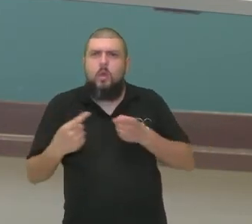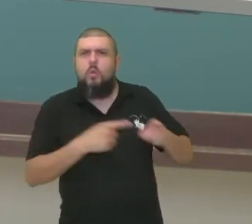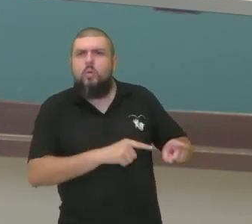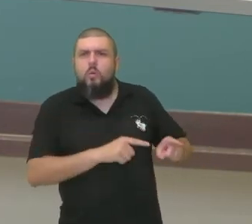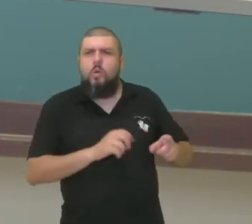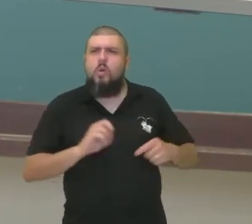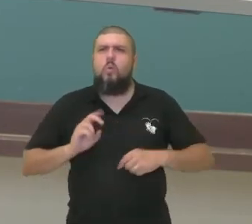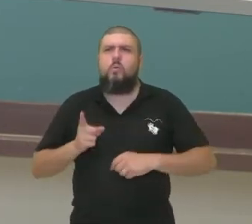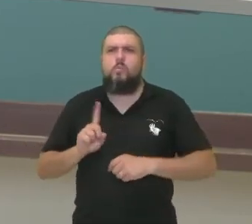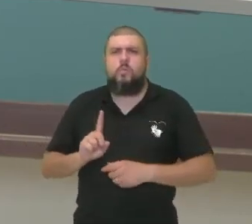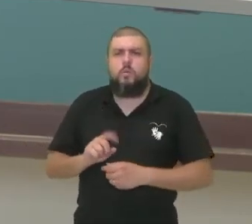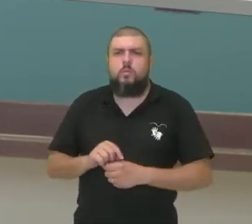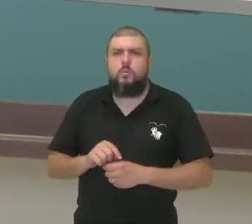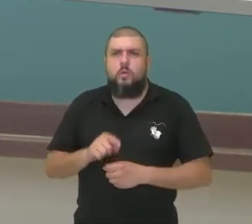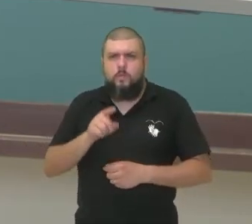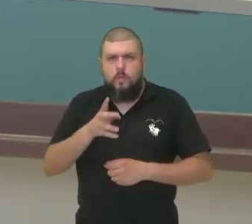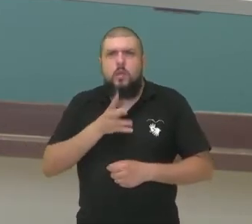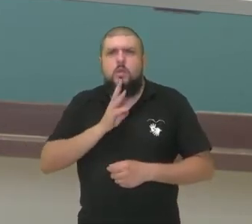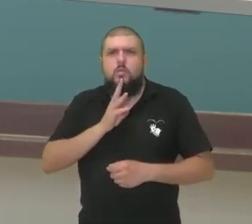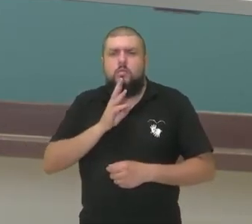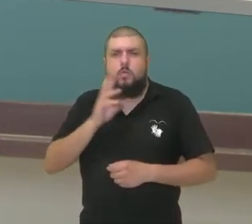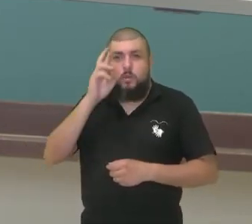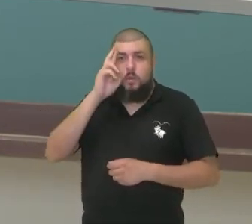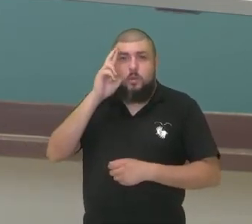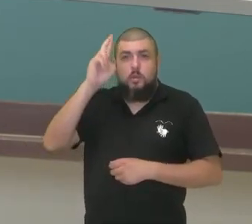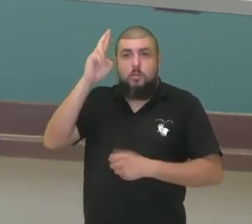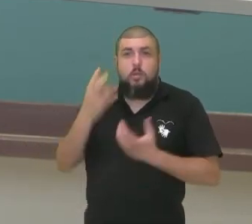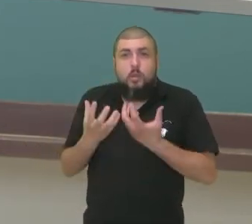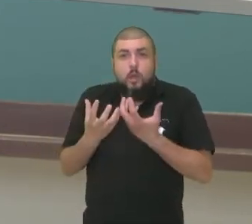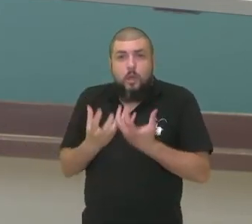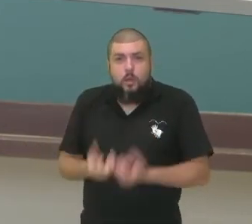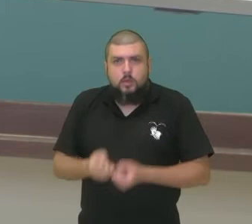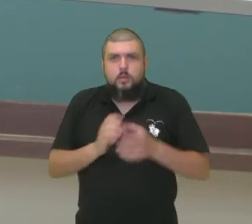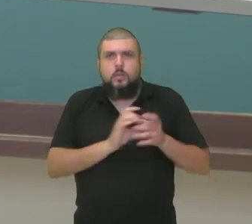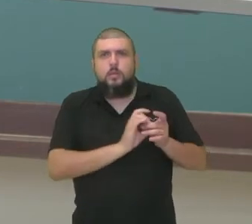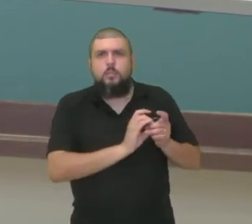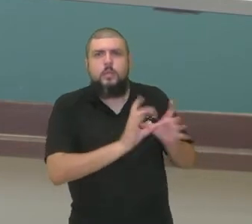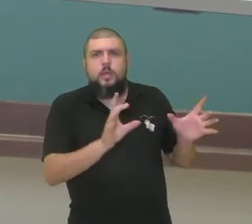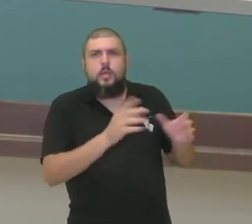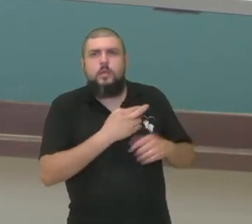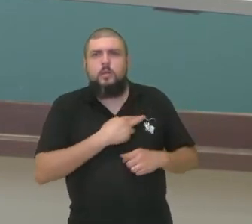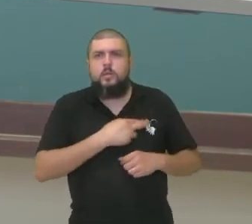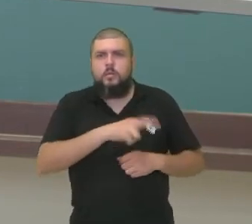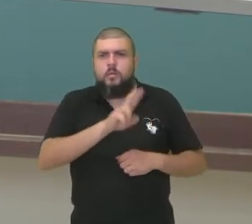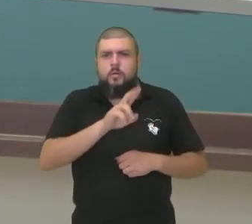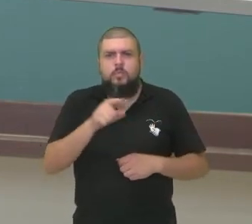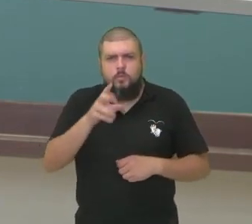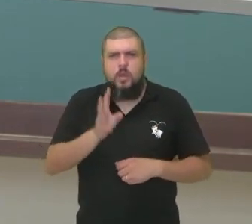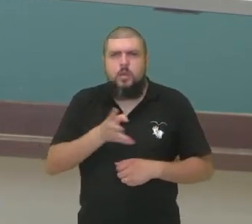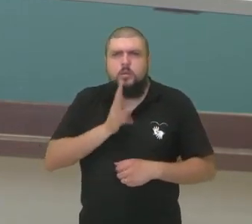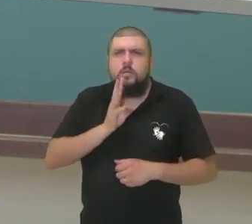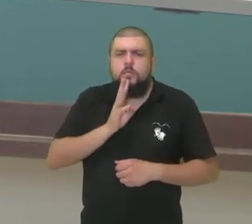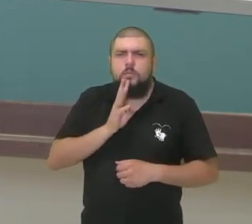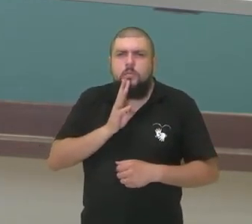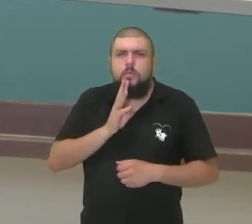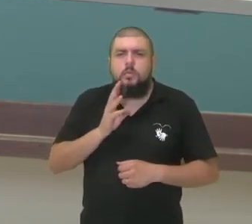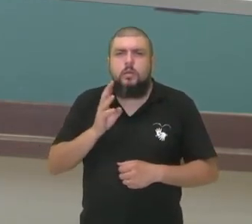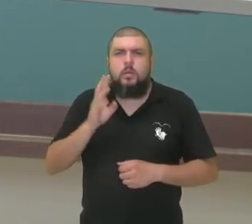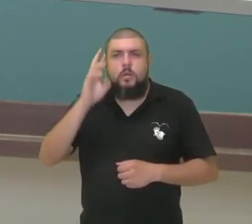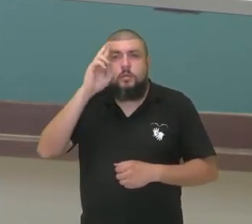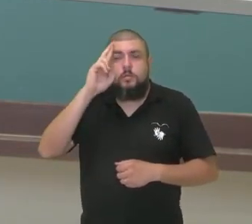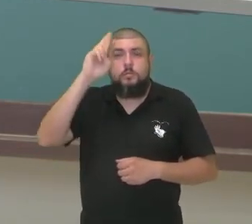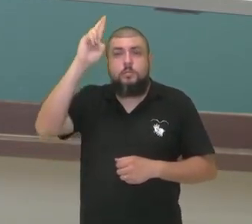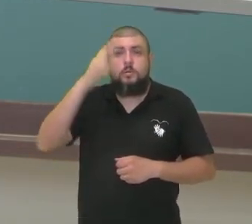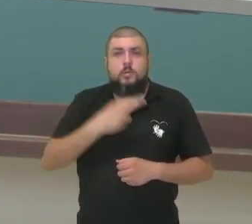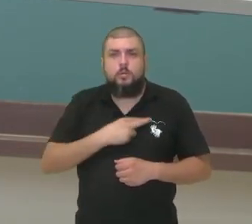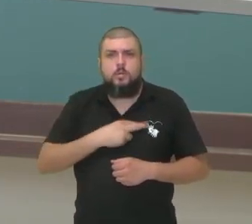líder religioso que defende a liberdade religiosa? Conhece algum, já ouviu algum líder religioso dizendo que é importante